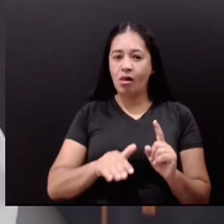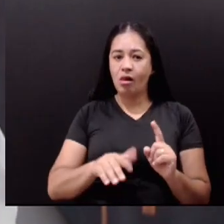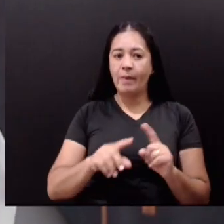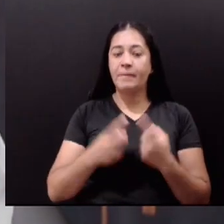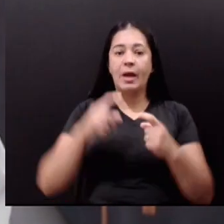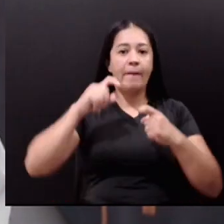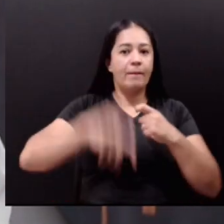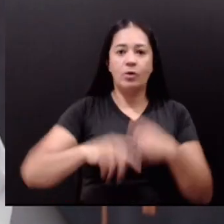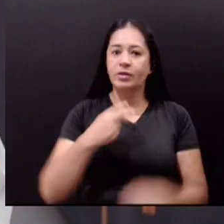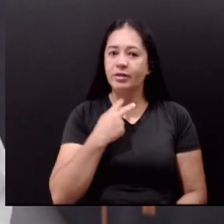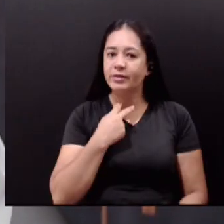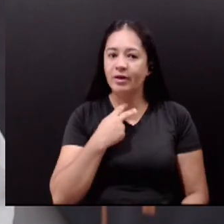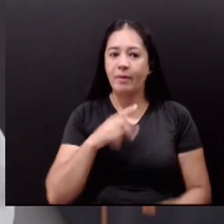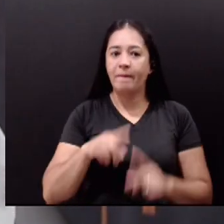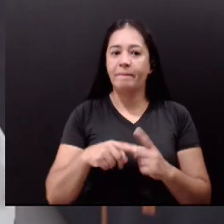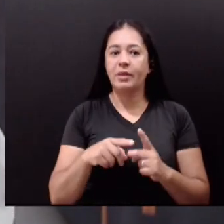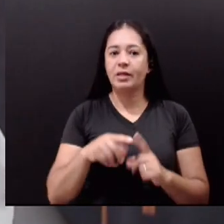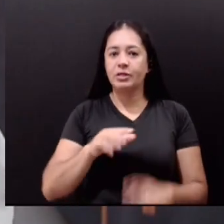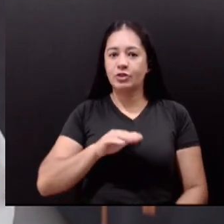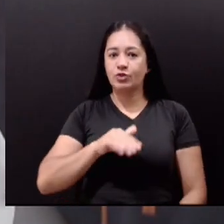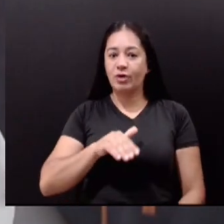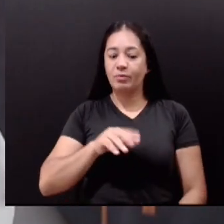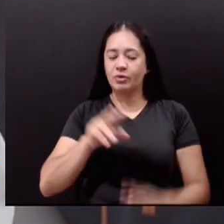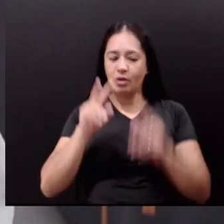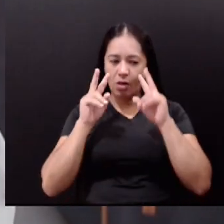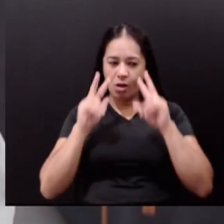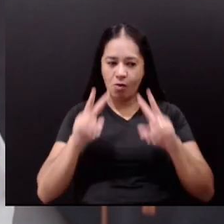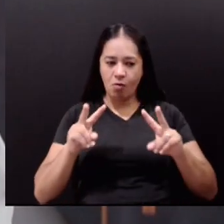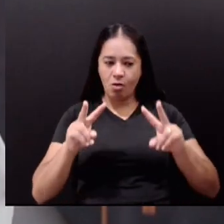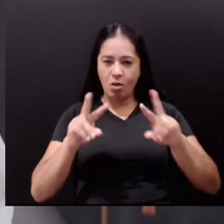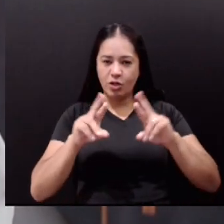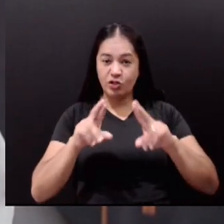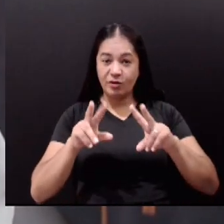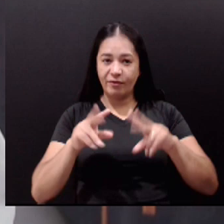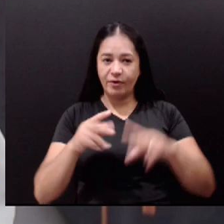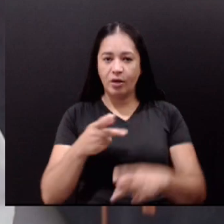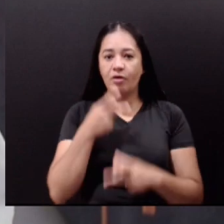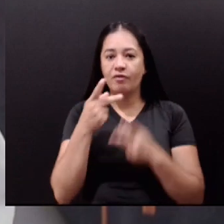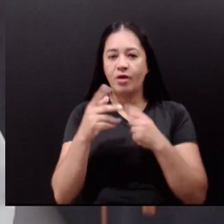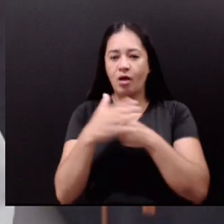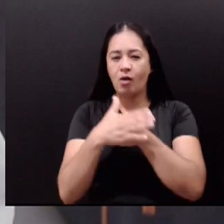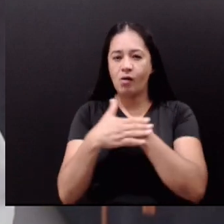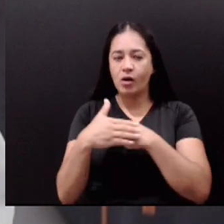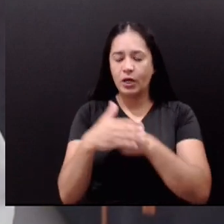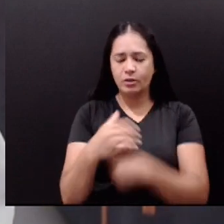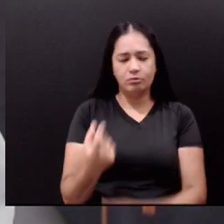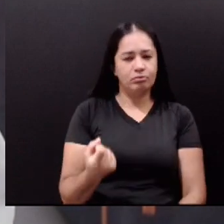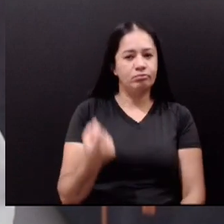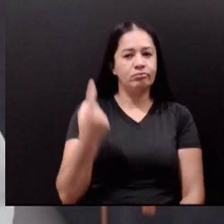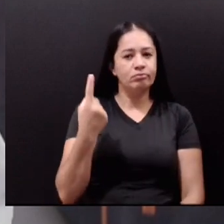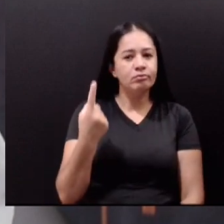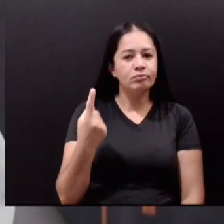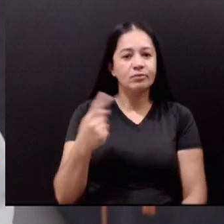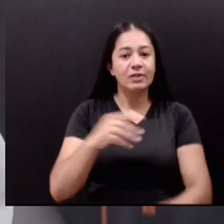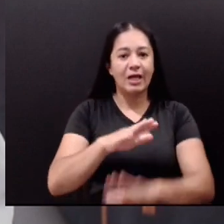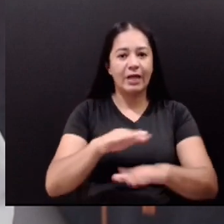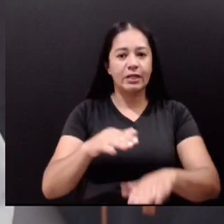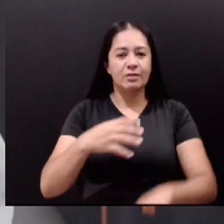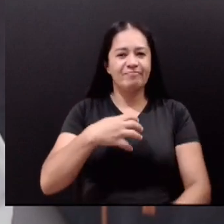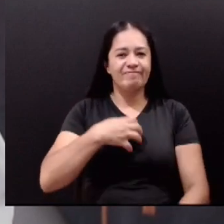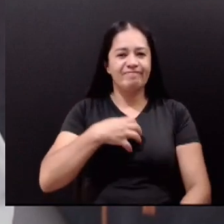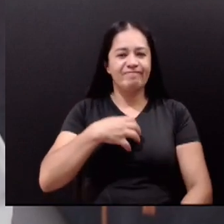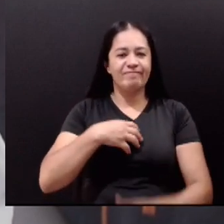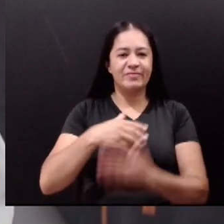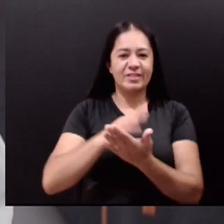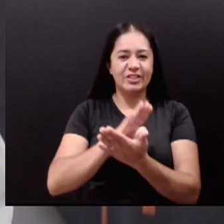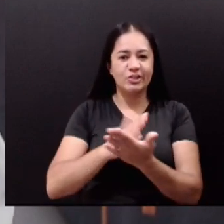abuso pode ser um olhar diferenciado, pode ser uma maneira de falar, um carinho estranho, né. Então a criança se sentiu incomodada, é a mãe valente,